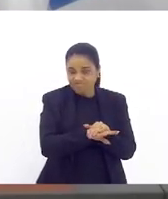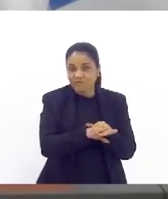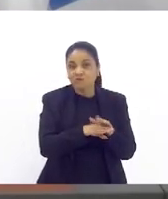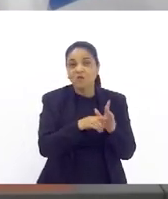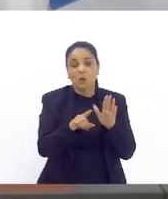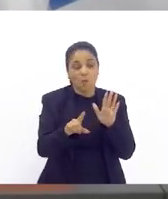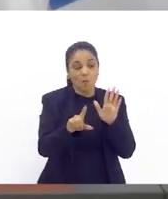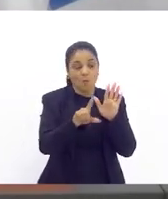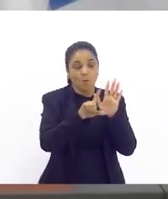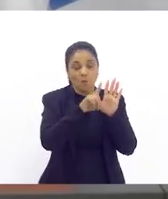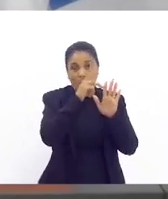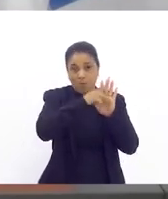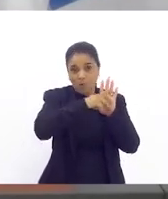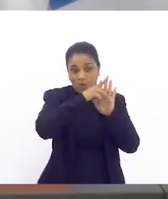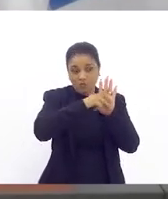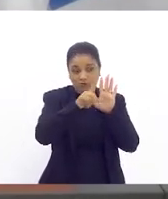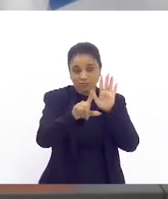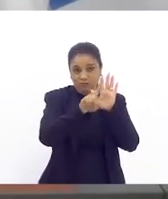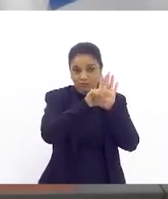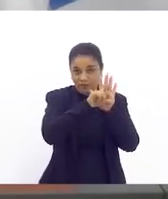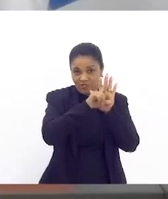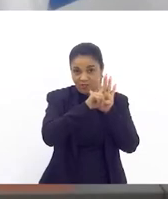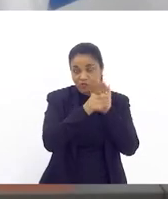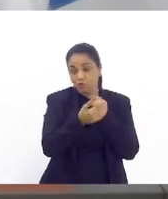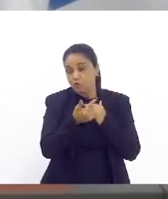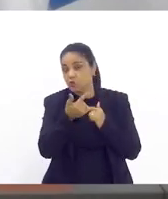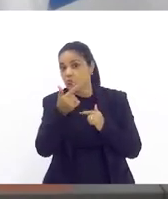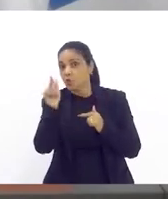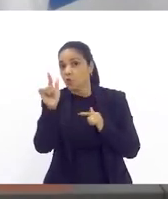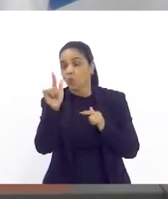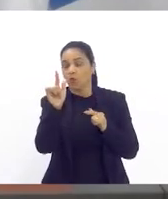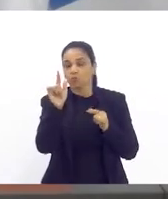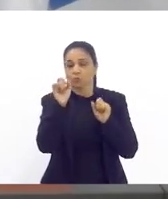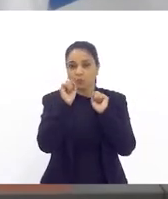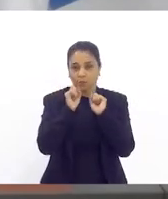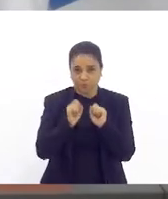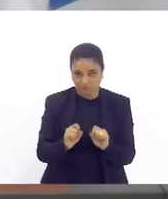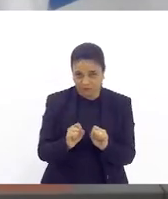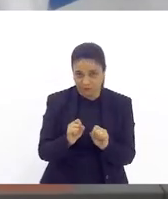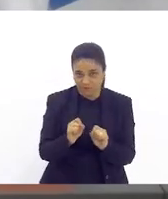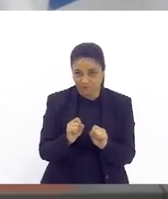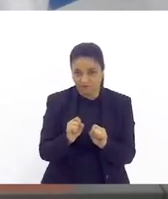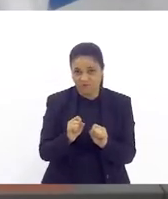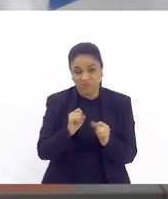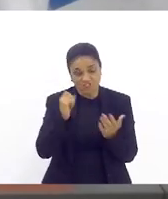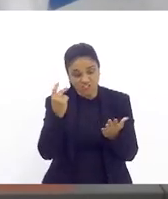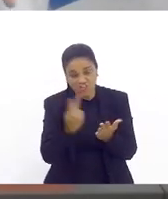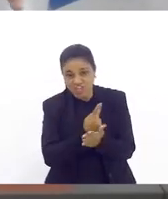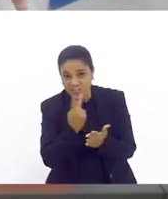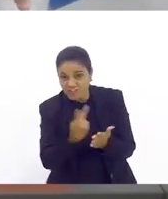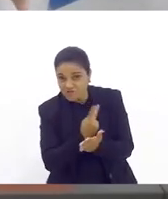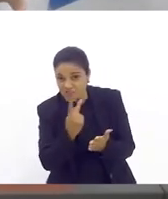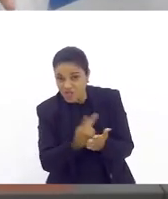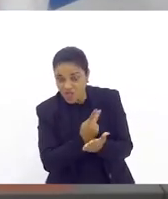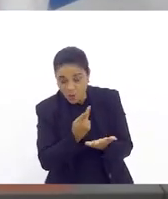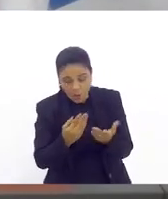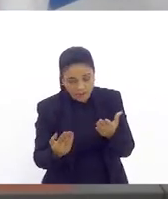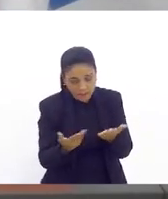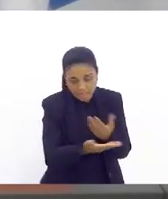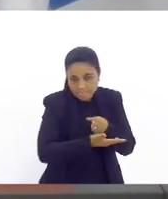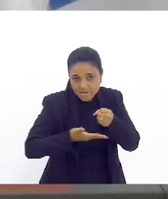projeto de lei de outro poder já tem no meu entendimento erro na origem